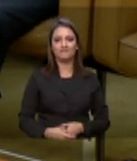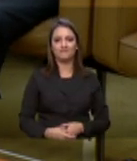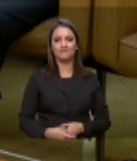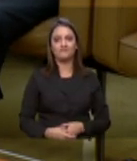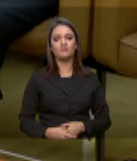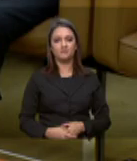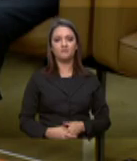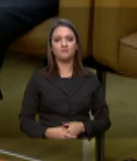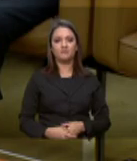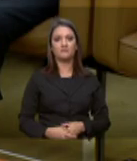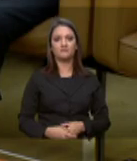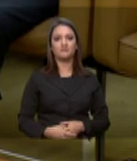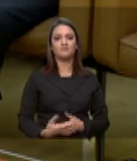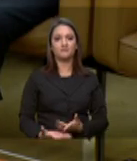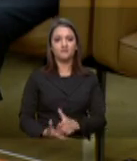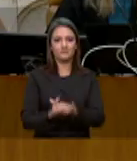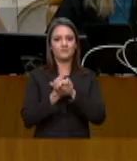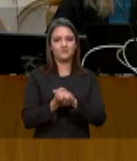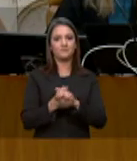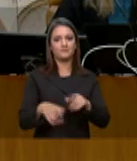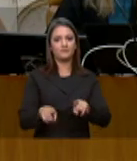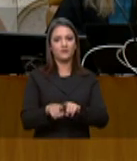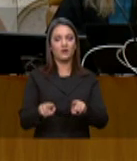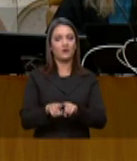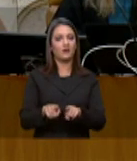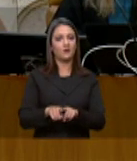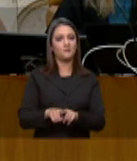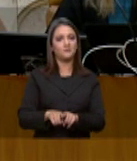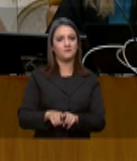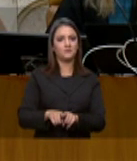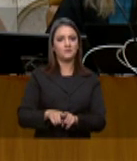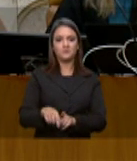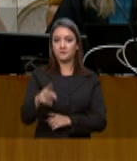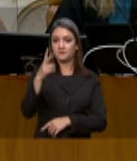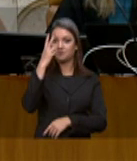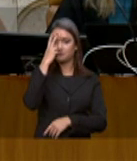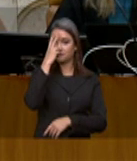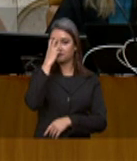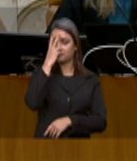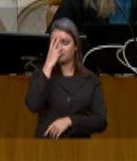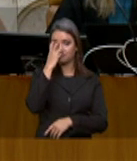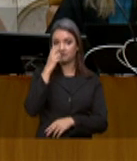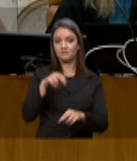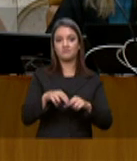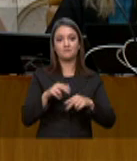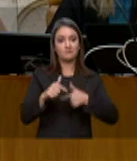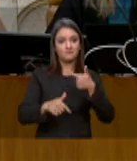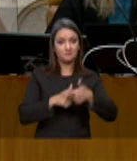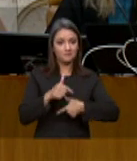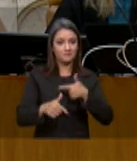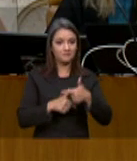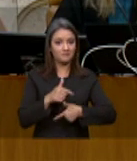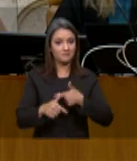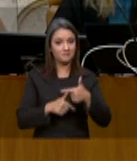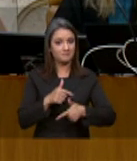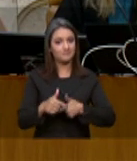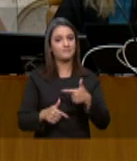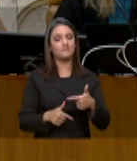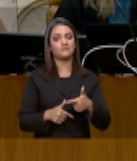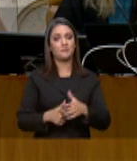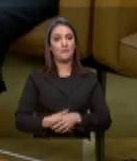doutor procurador da República, Aras, e assim, pelas suas obras que eu